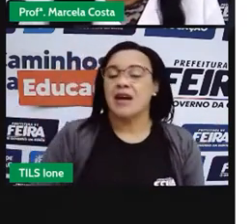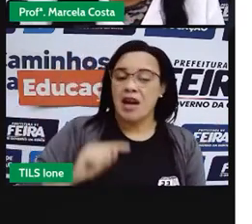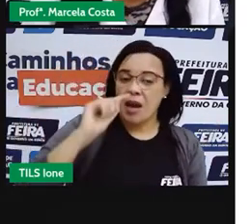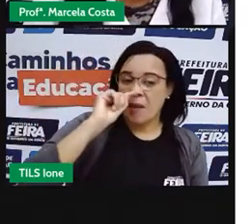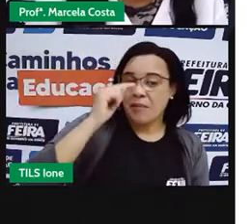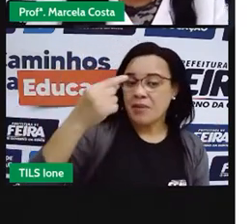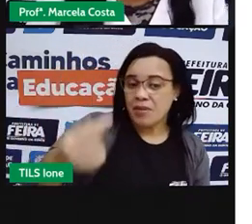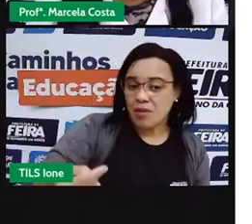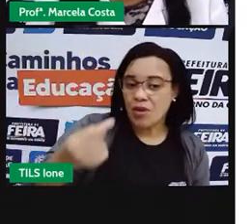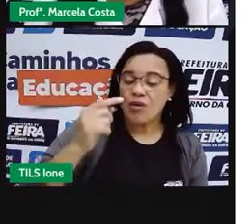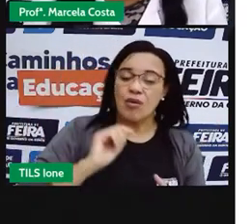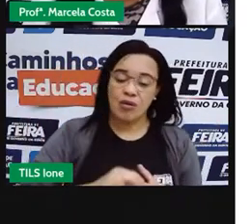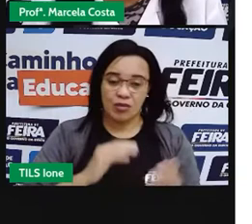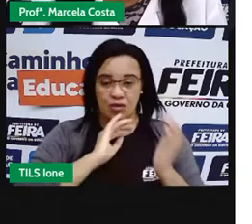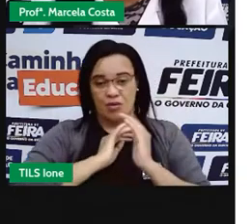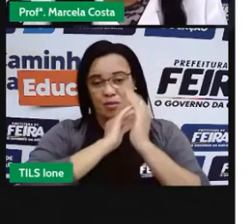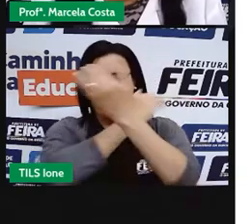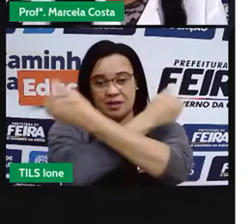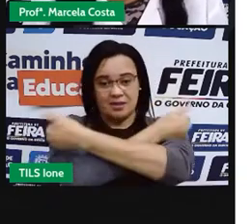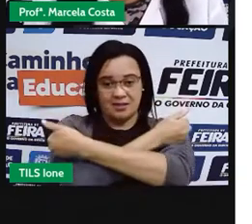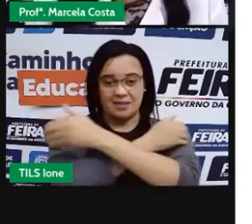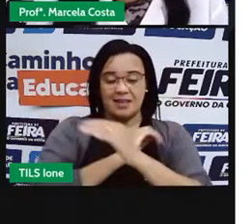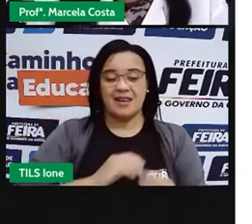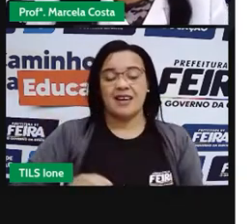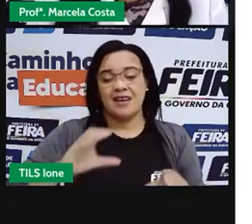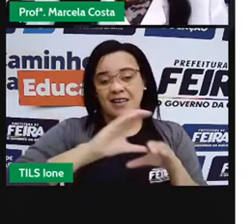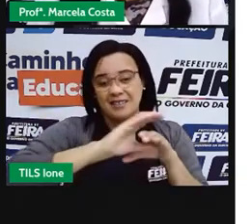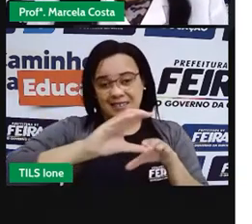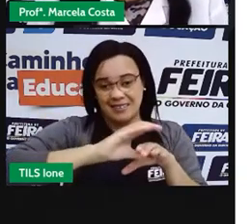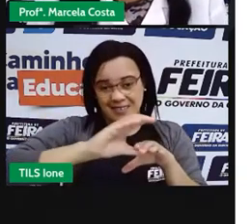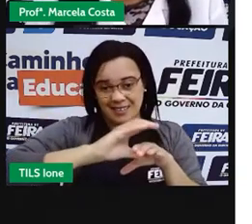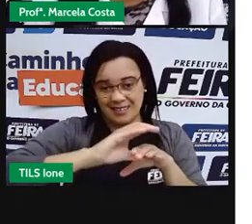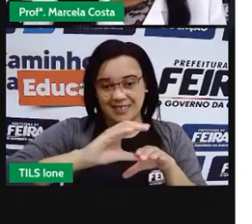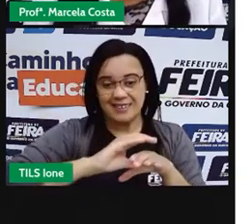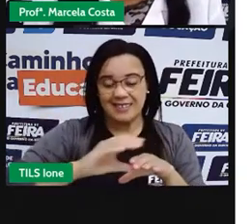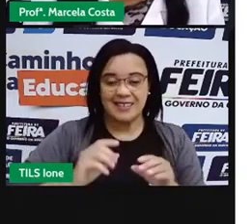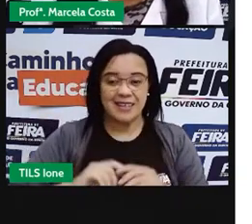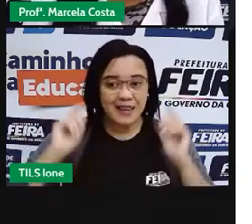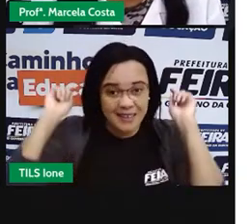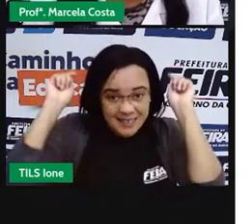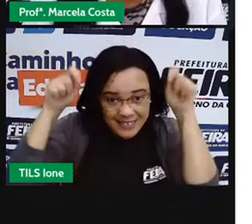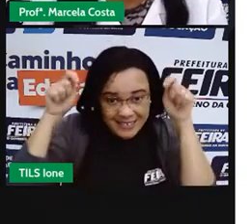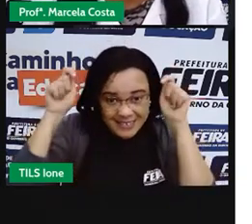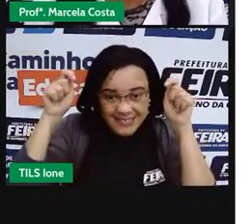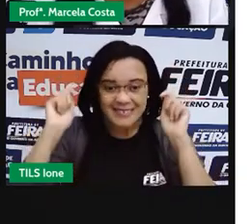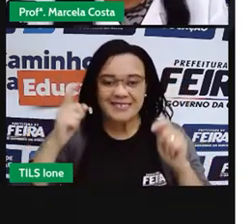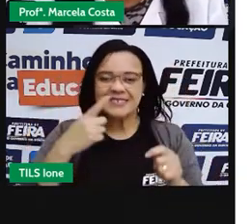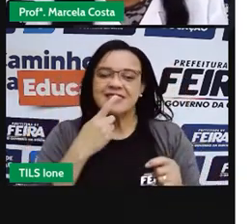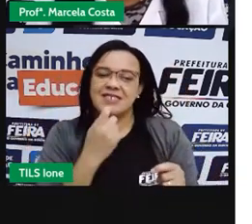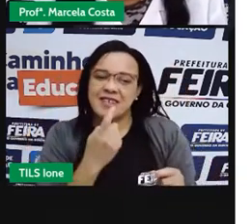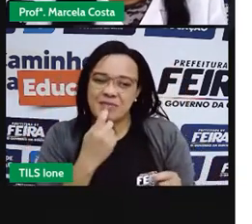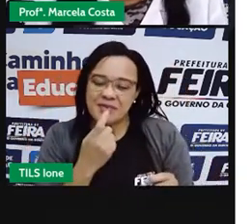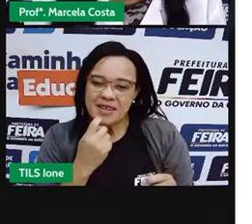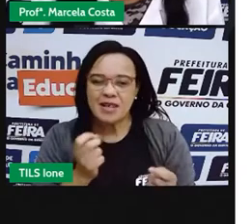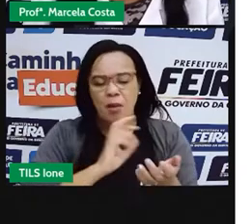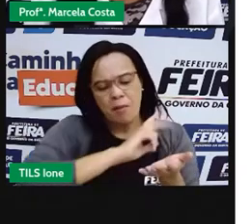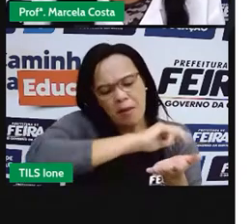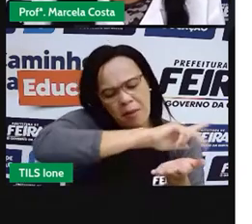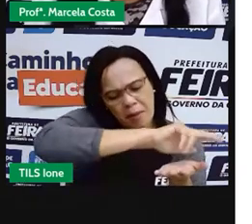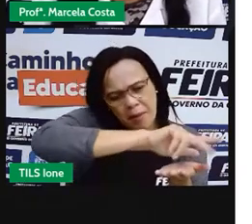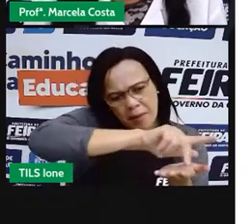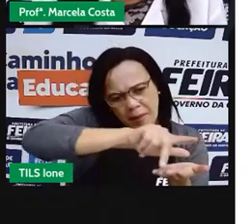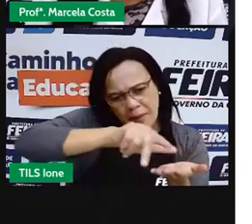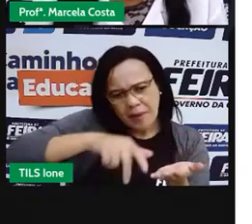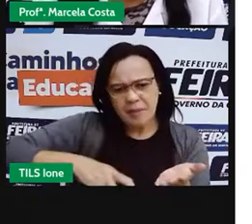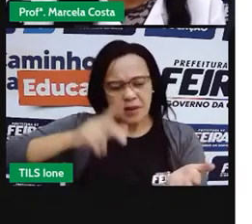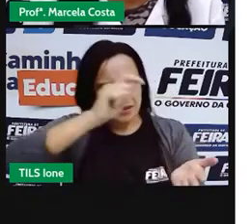Neve, Cinderela, Chapeuzinho Vermelho, e todos eles foram pintados, escritos, estruturados de uma maneira